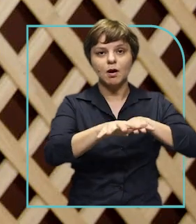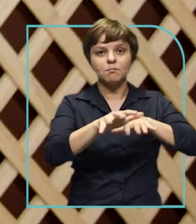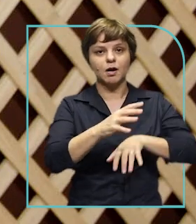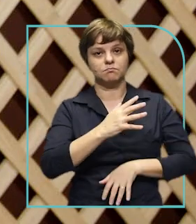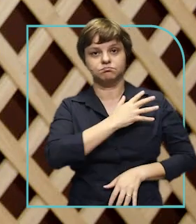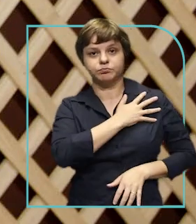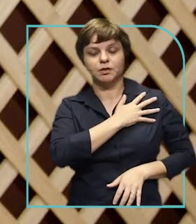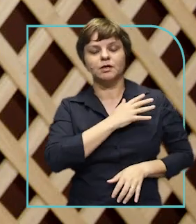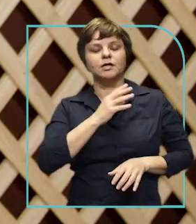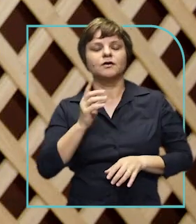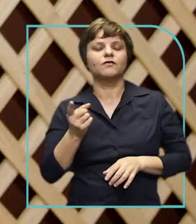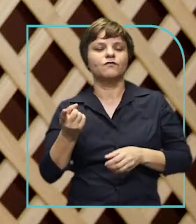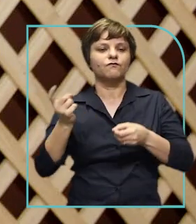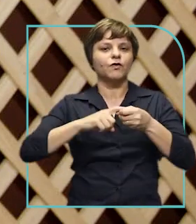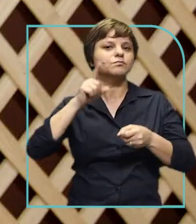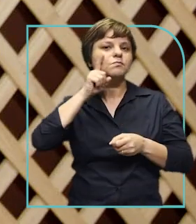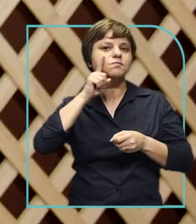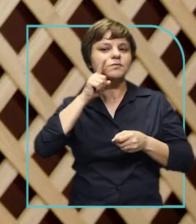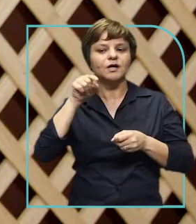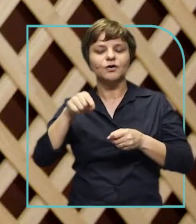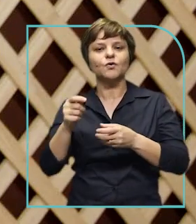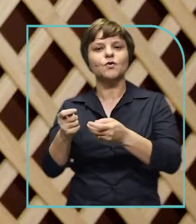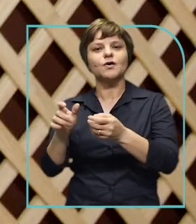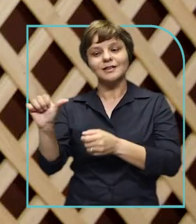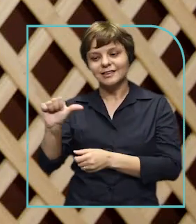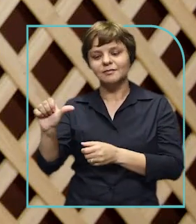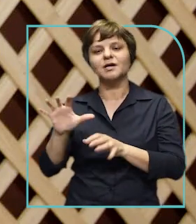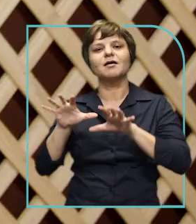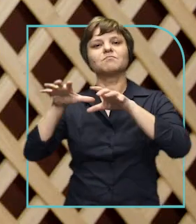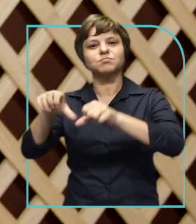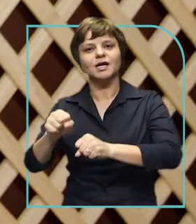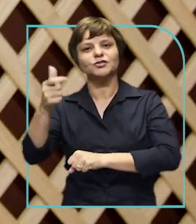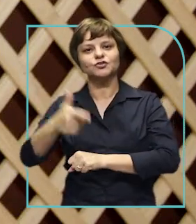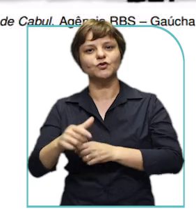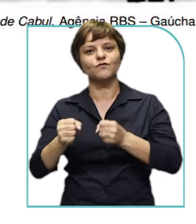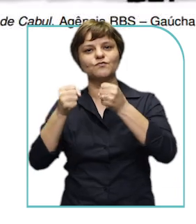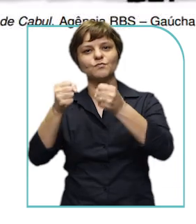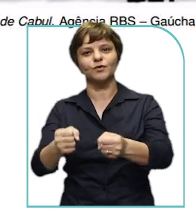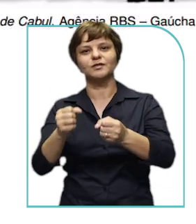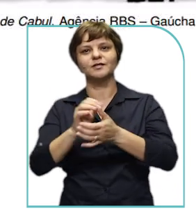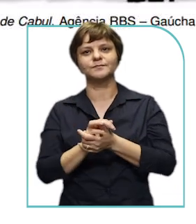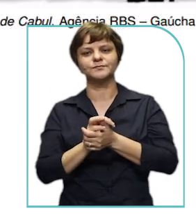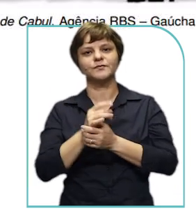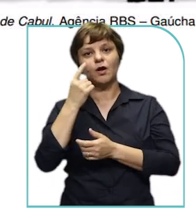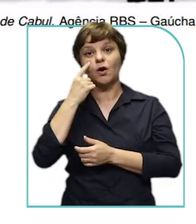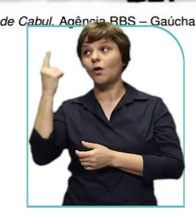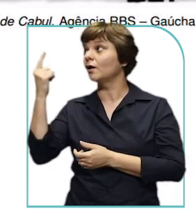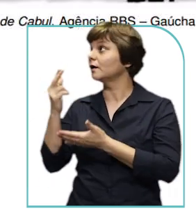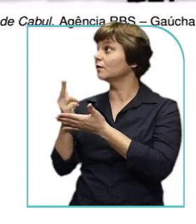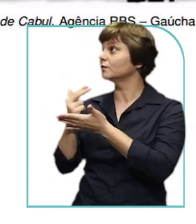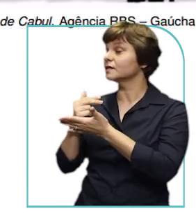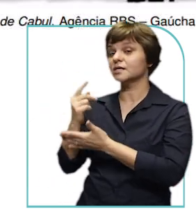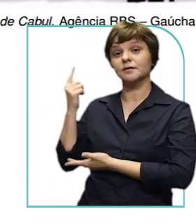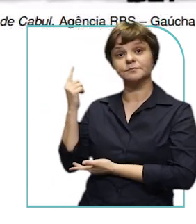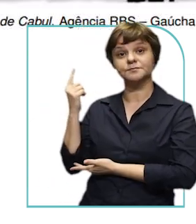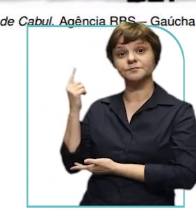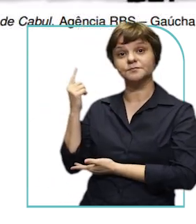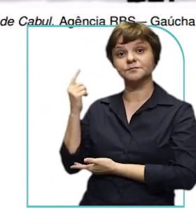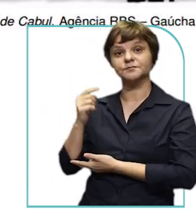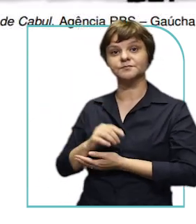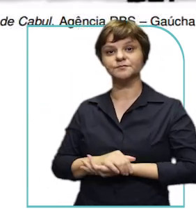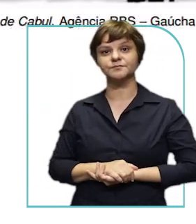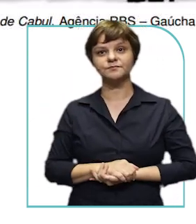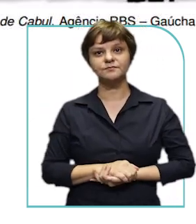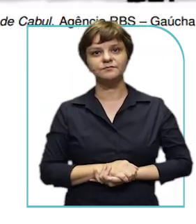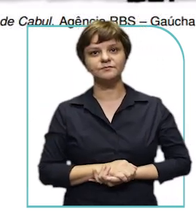já tinha tomado o poder. E vamos dar uma olhada nessa charge aqui rapidinho comigo, só para você ter uma ideia. E